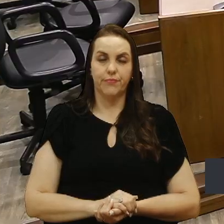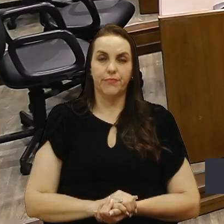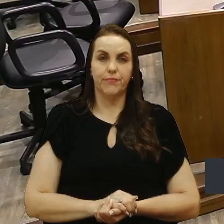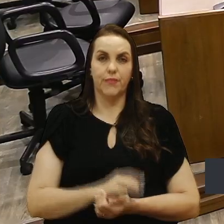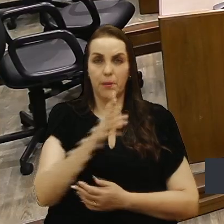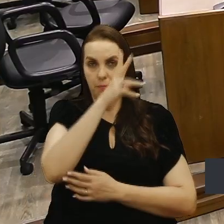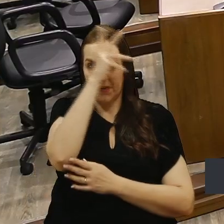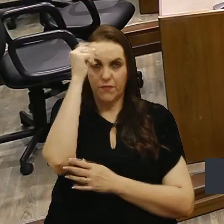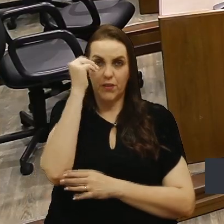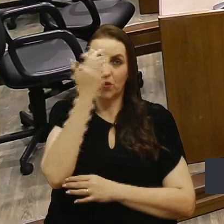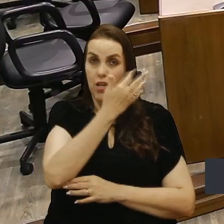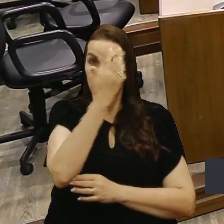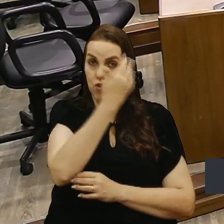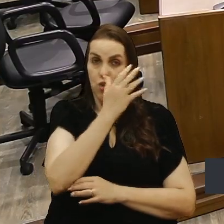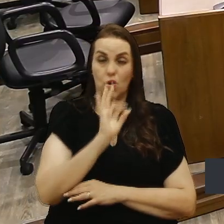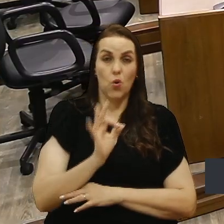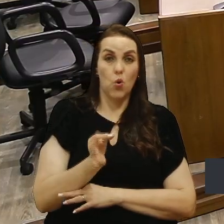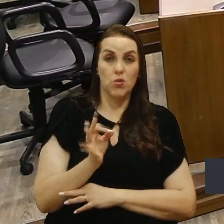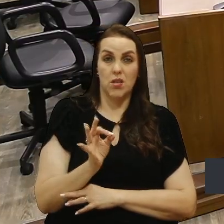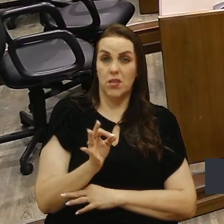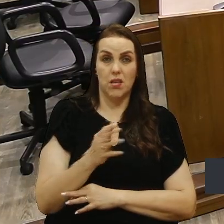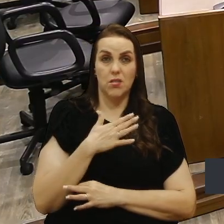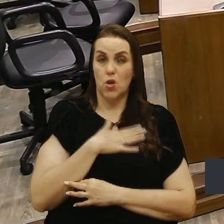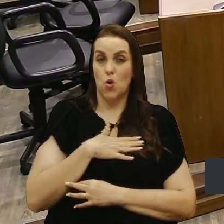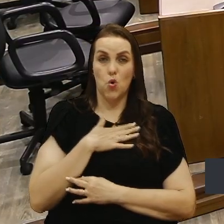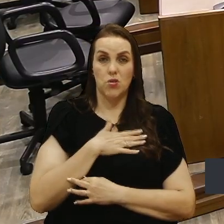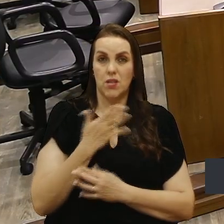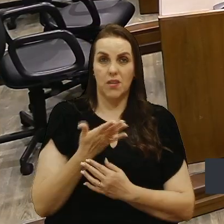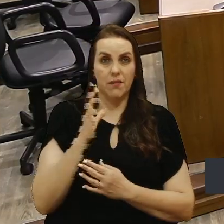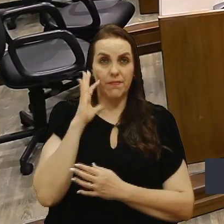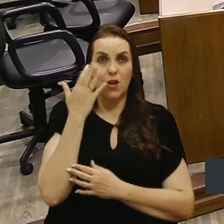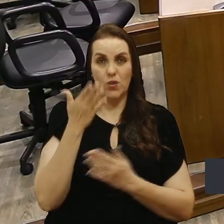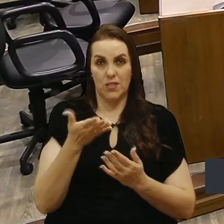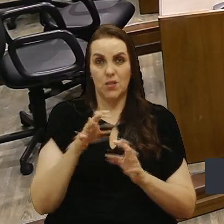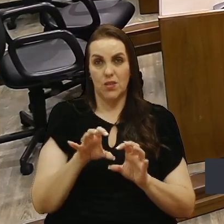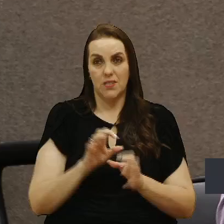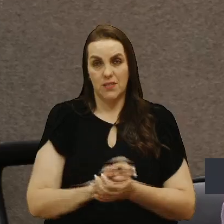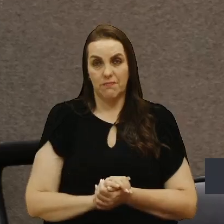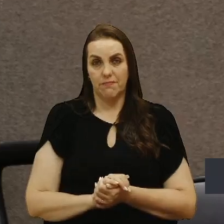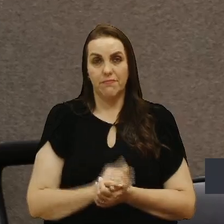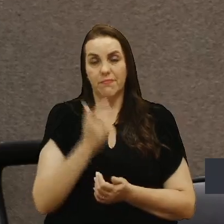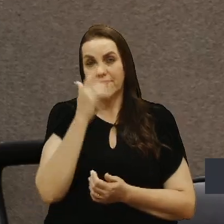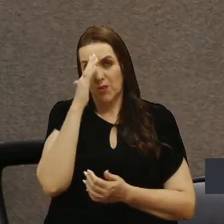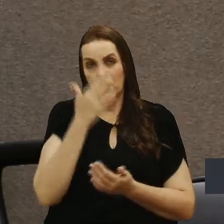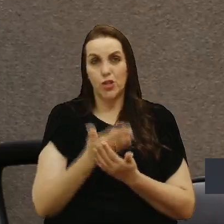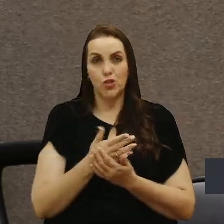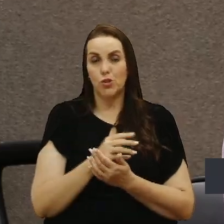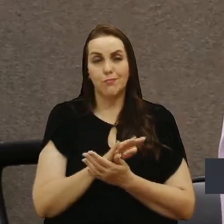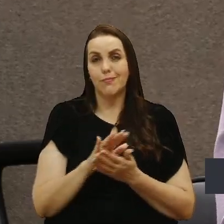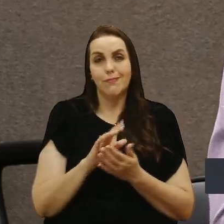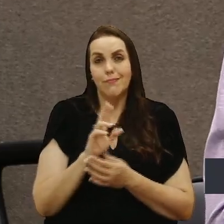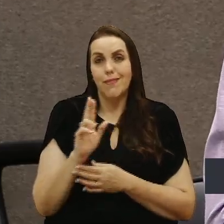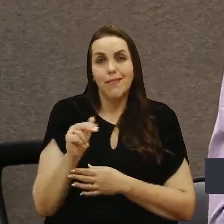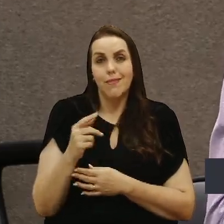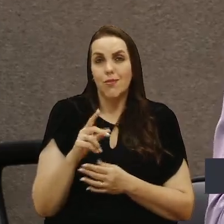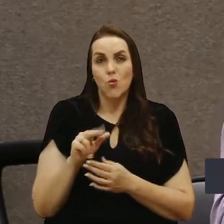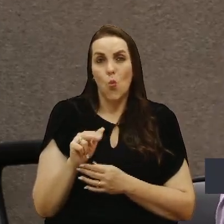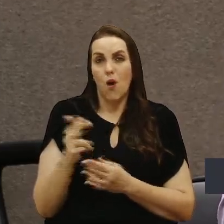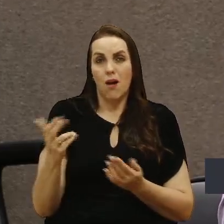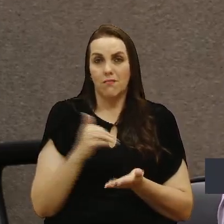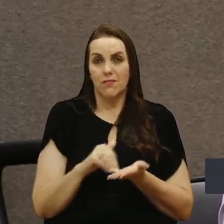prefeito Adiló com certeza não gostaria que tivesse acontecendo isso. Acho que nenhum secretário gostaria que tivesse acontecendo isso, porque o maior